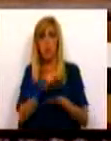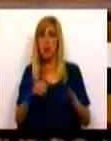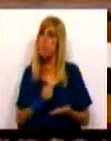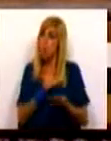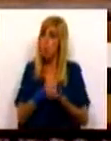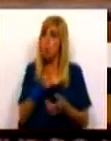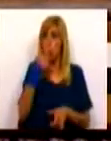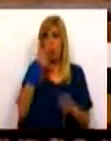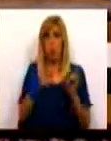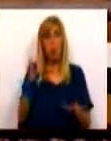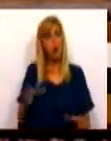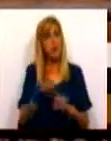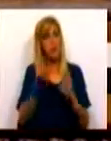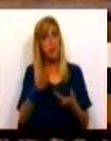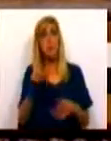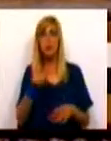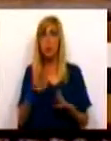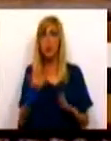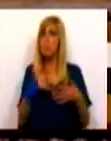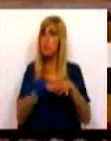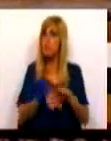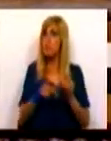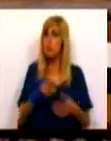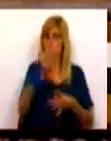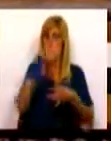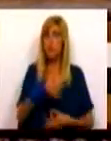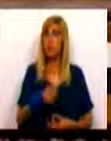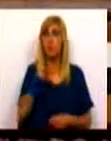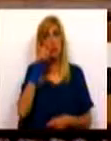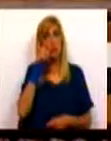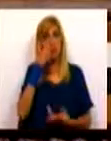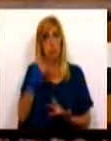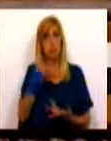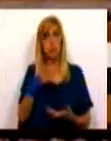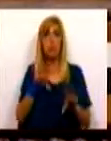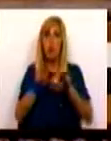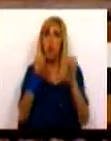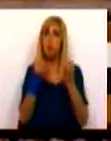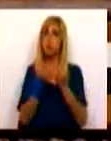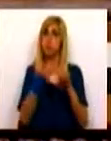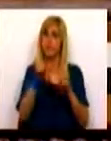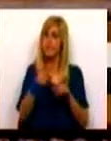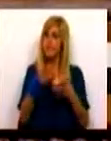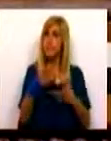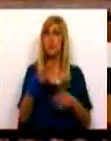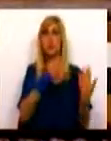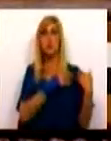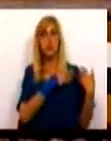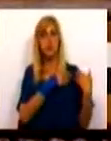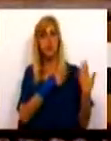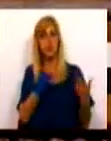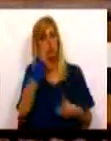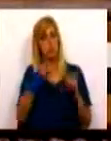banhistas e salvamento, quer para a incorporação de comportamentos seguros e civicamente responsáveis por parte dos banhistas em